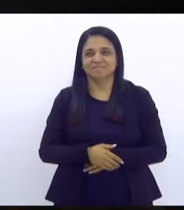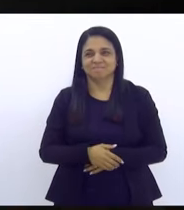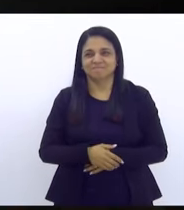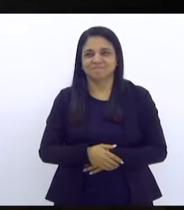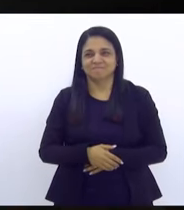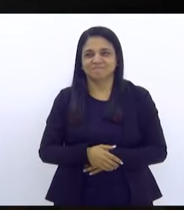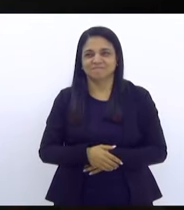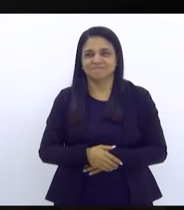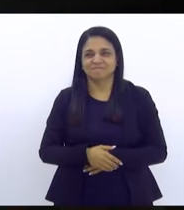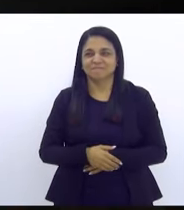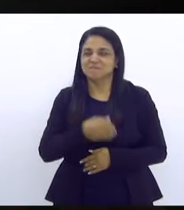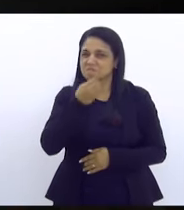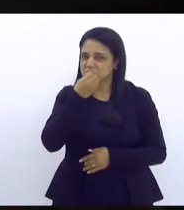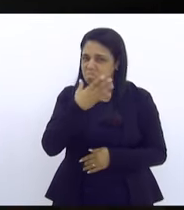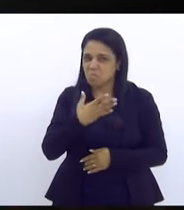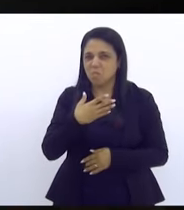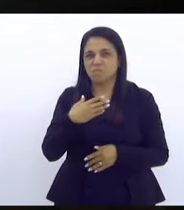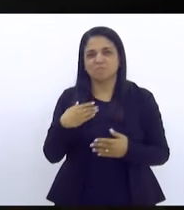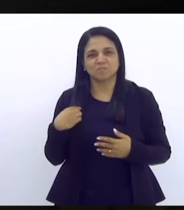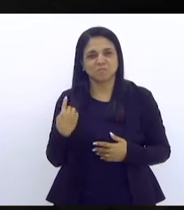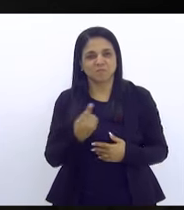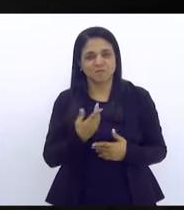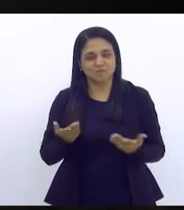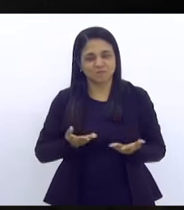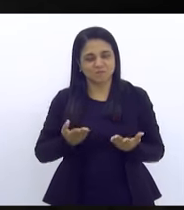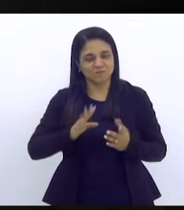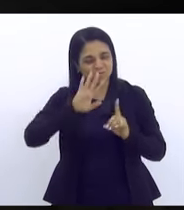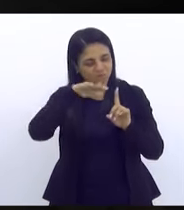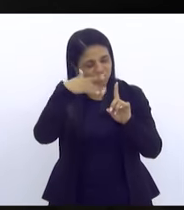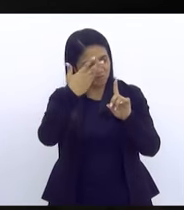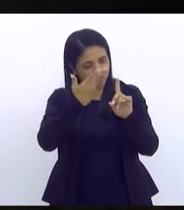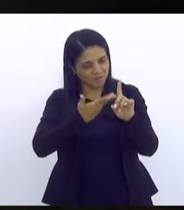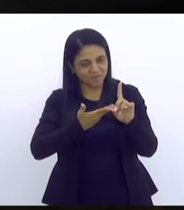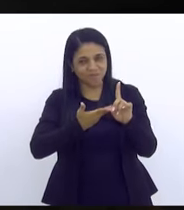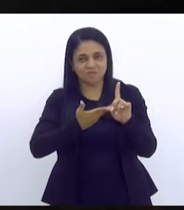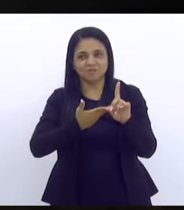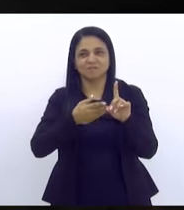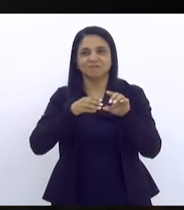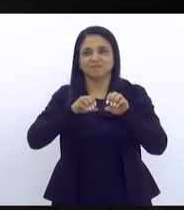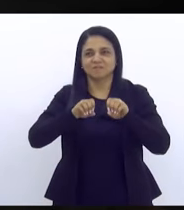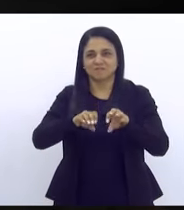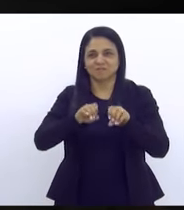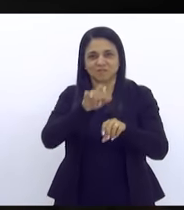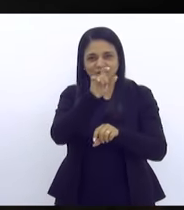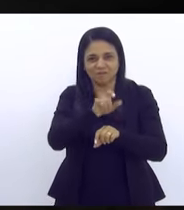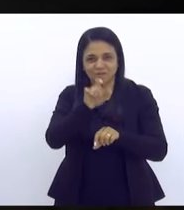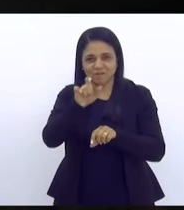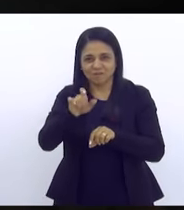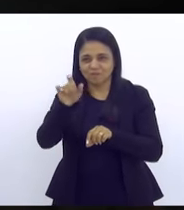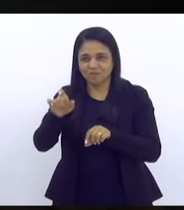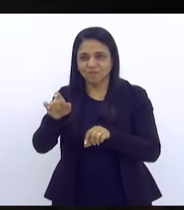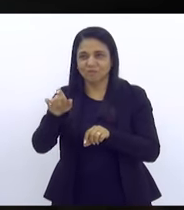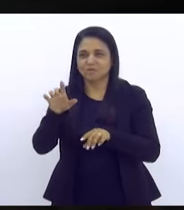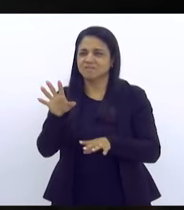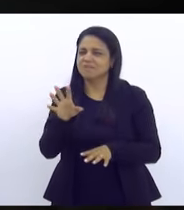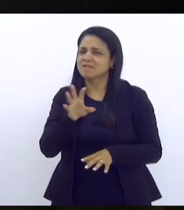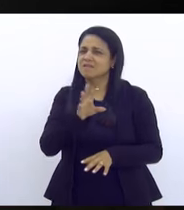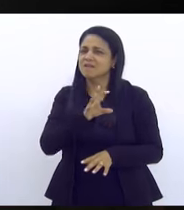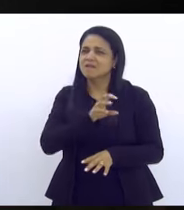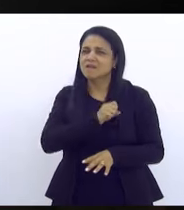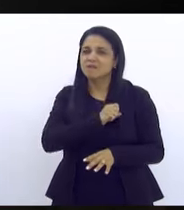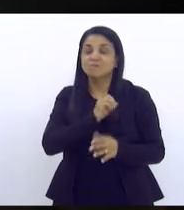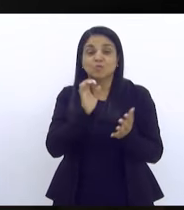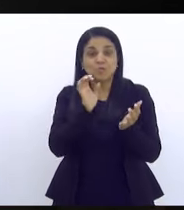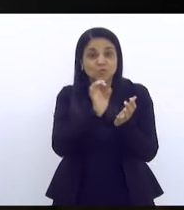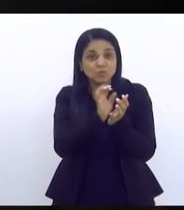E que bom que a gente está aqui, estamos aqui hoje homenageando as educadoras desse grupo, que eu amo muito, eu amo todos os grupos da